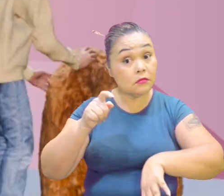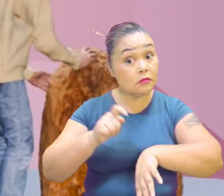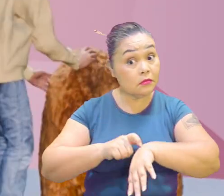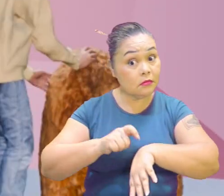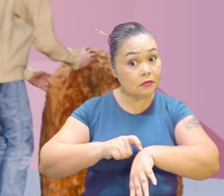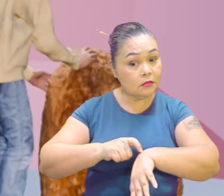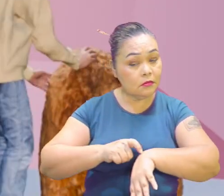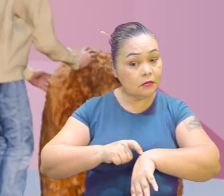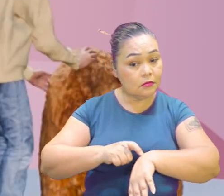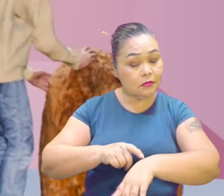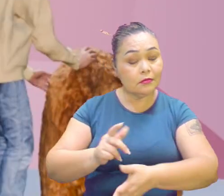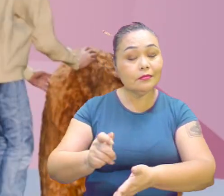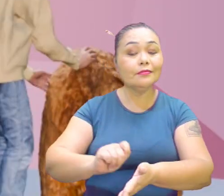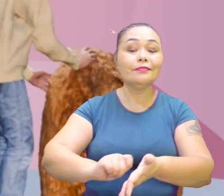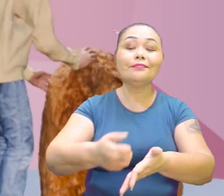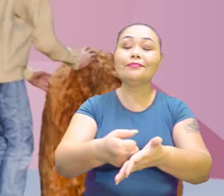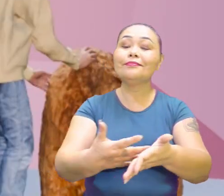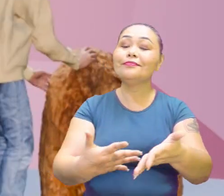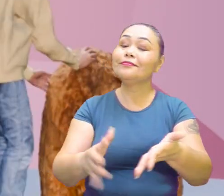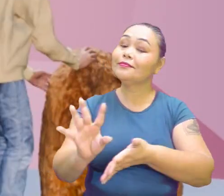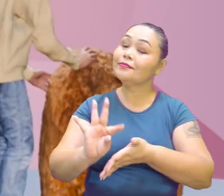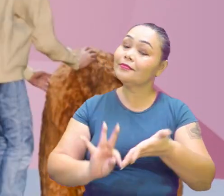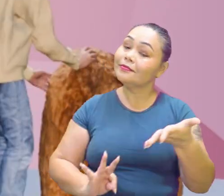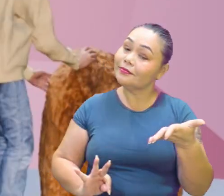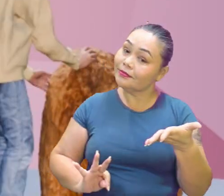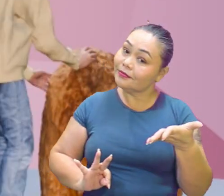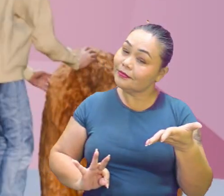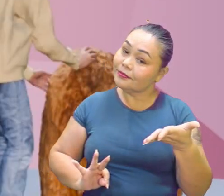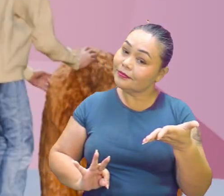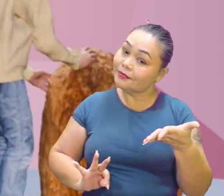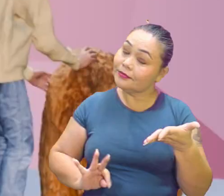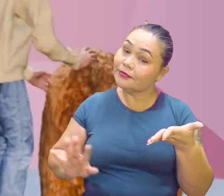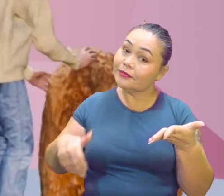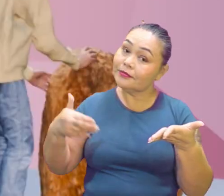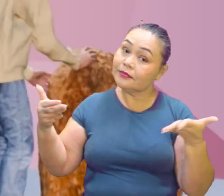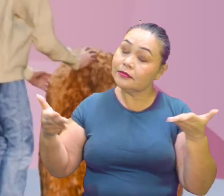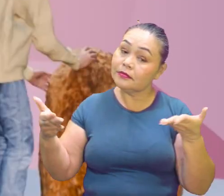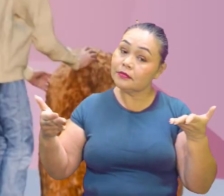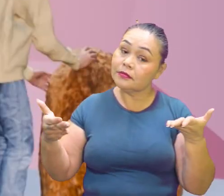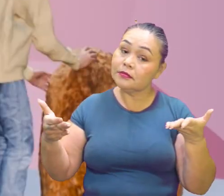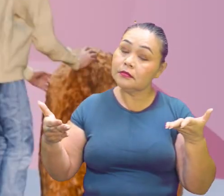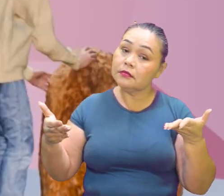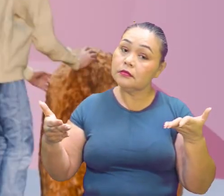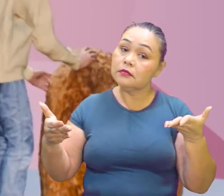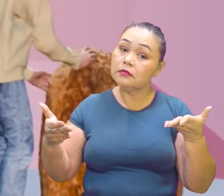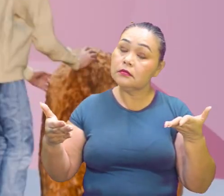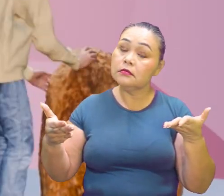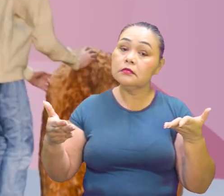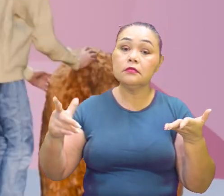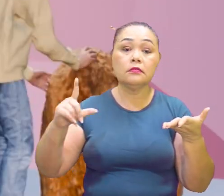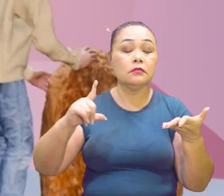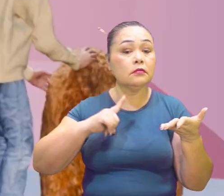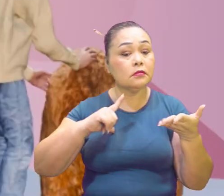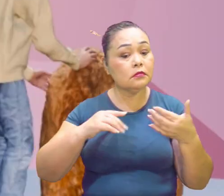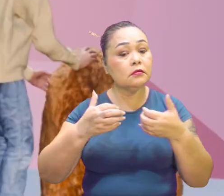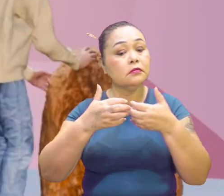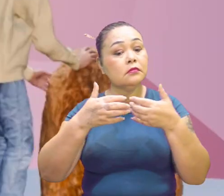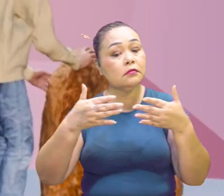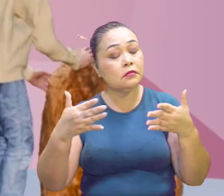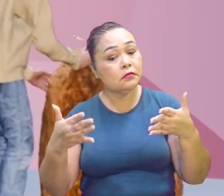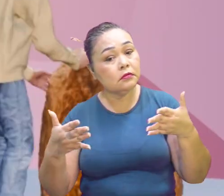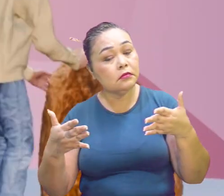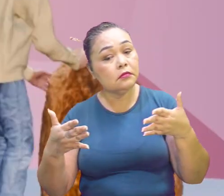você vai tecer o texto. Exatamente. Agora, pessoal, olha só, vocês tiveram aí a